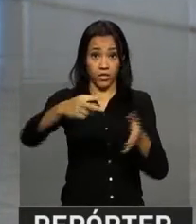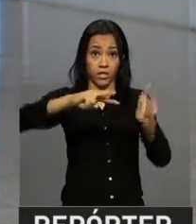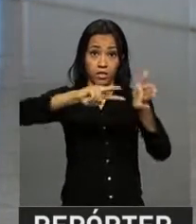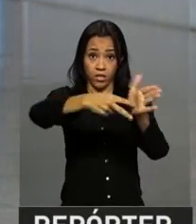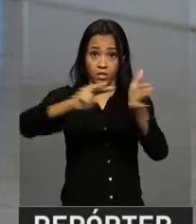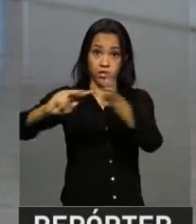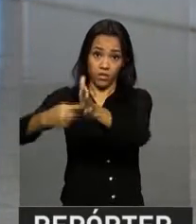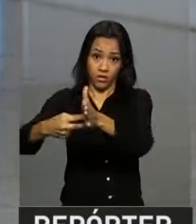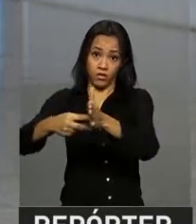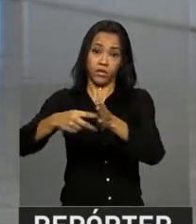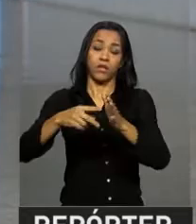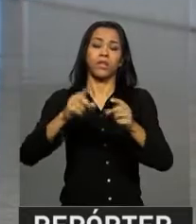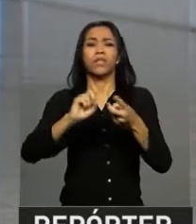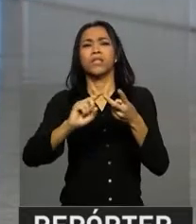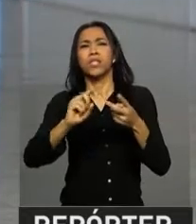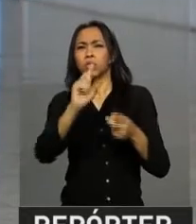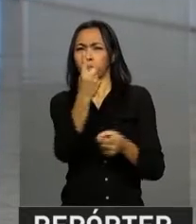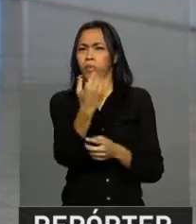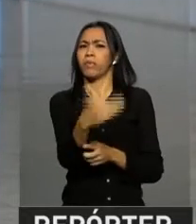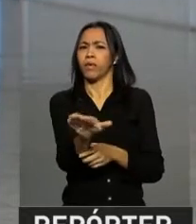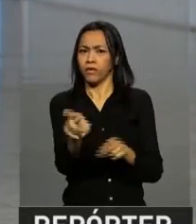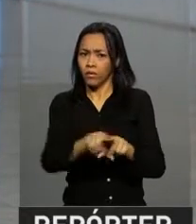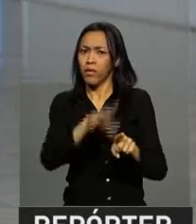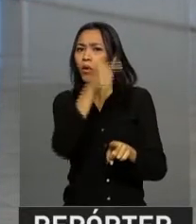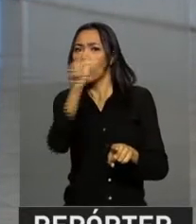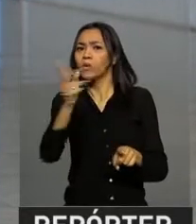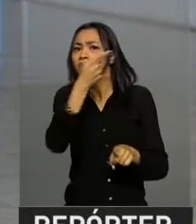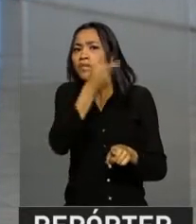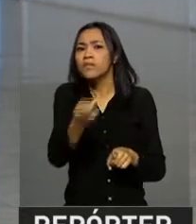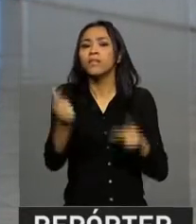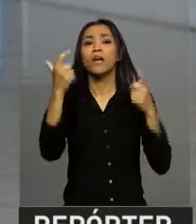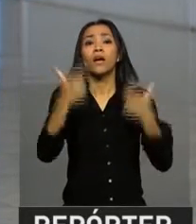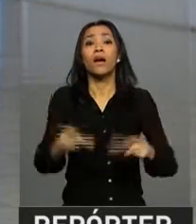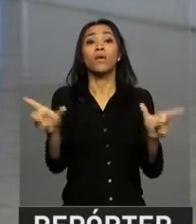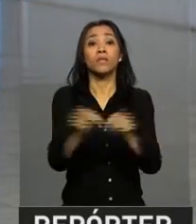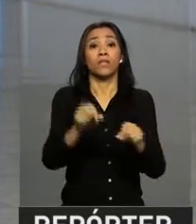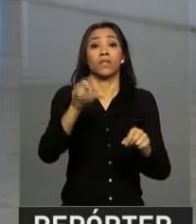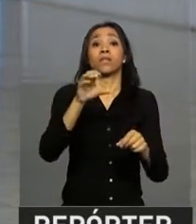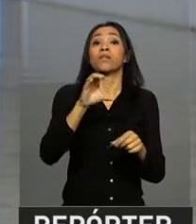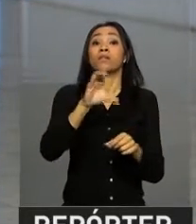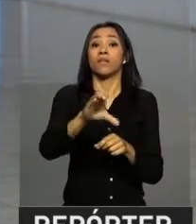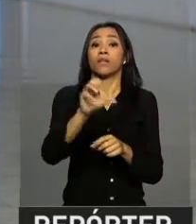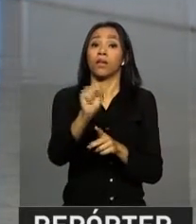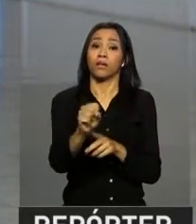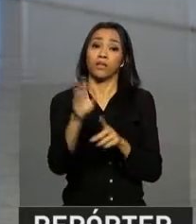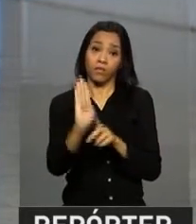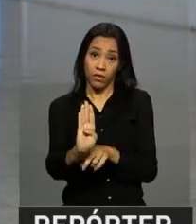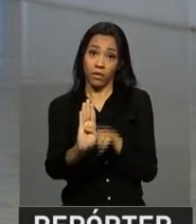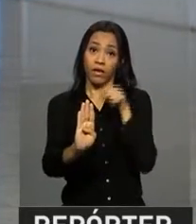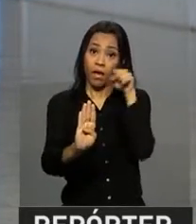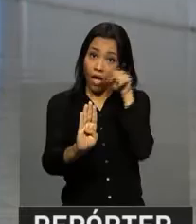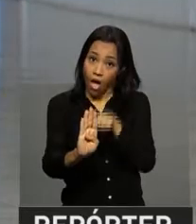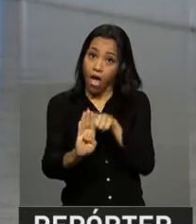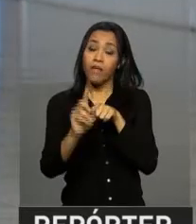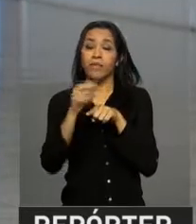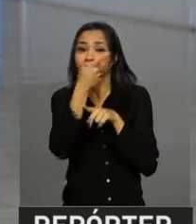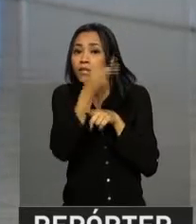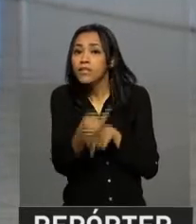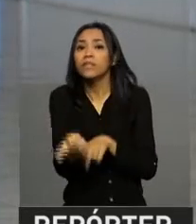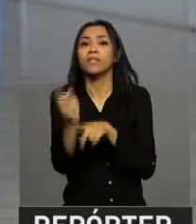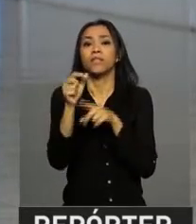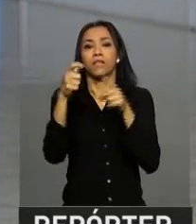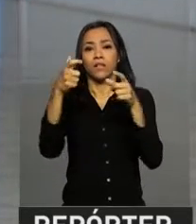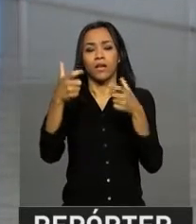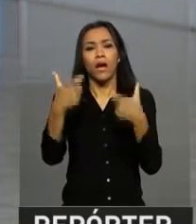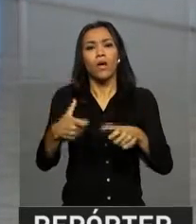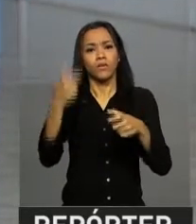E à tarde, por volta da 1h30, ele visita a CSB, a Central dos Sindicatos Brasileiros. Essa visita a